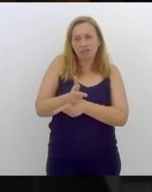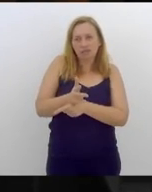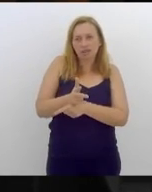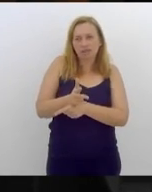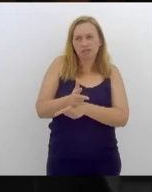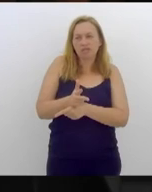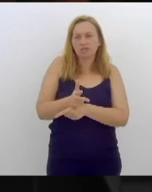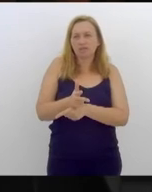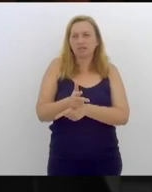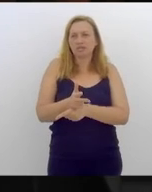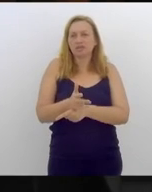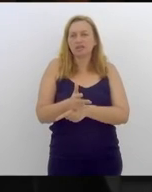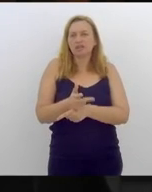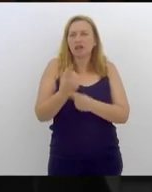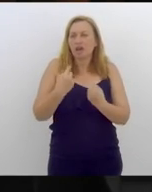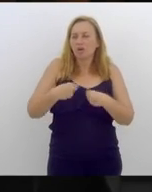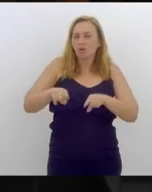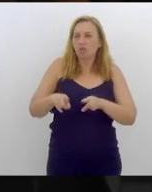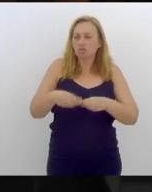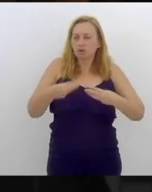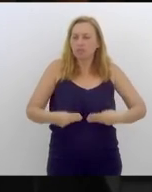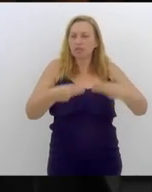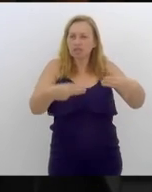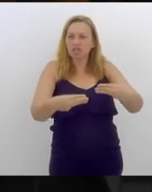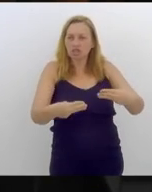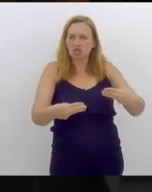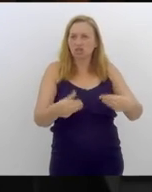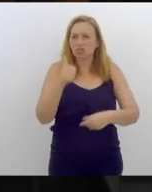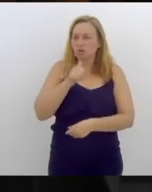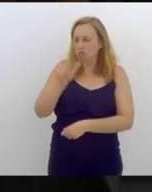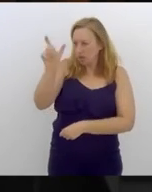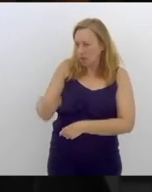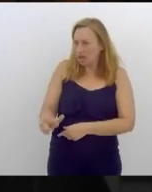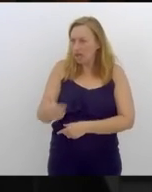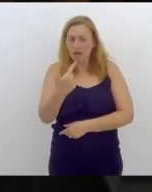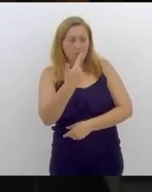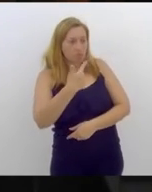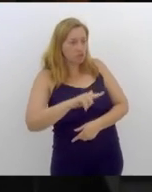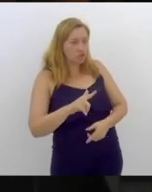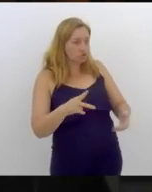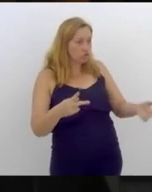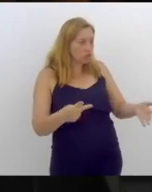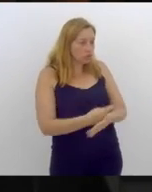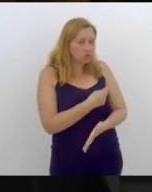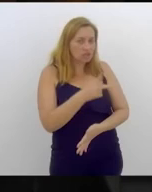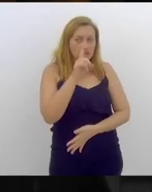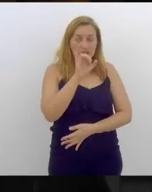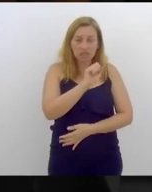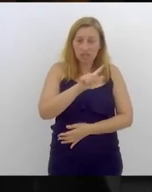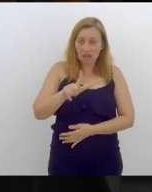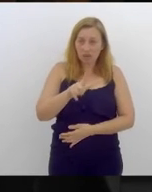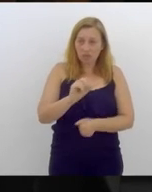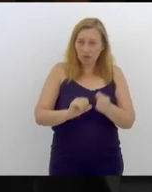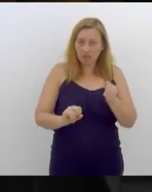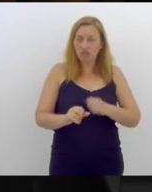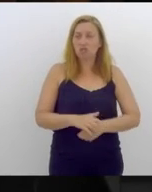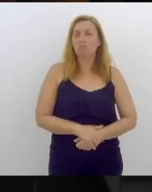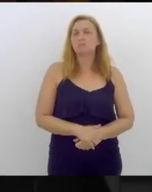de forma vulgar baixa repetindo o episódio realizado por seu comparsa Daniel Silveira